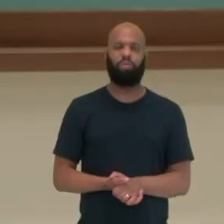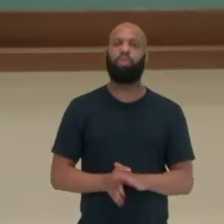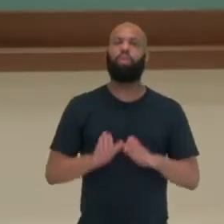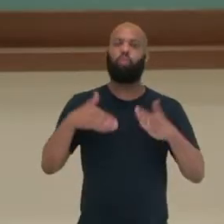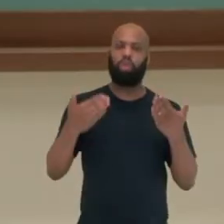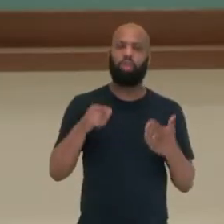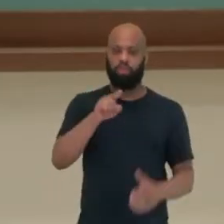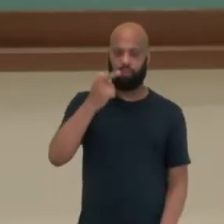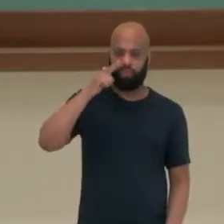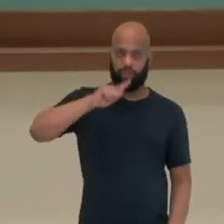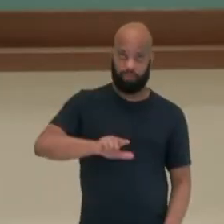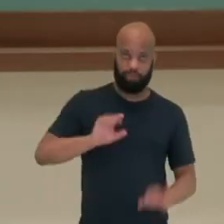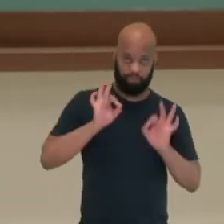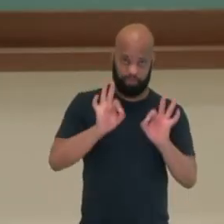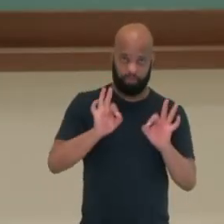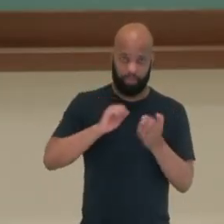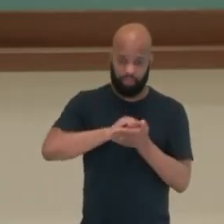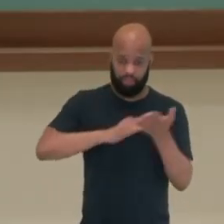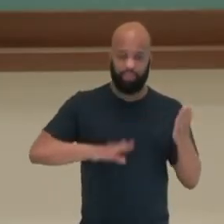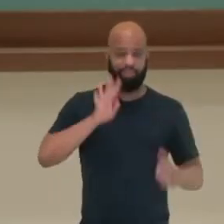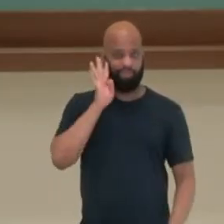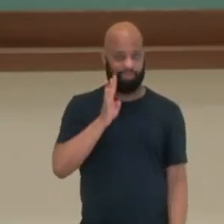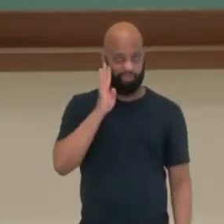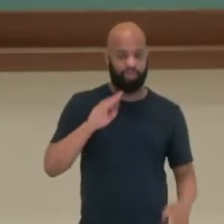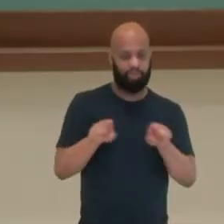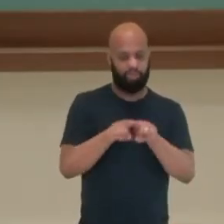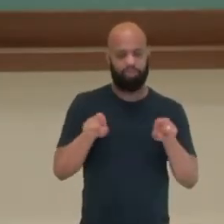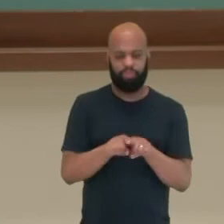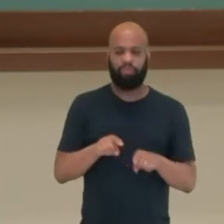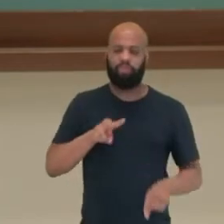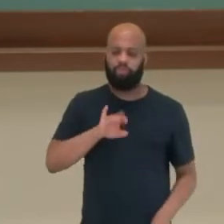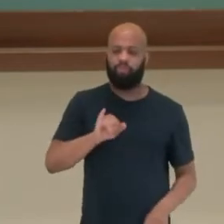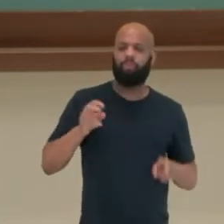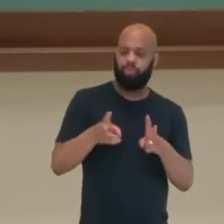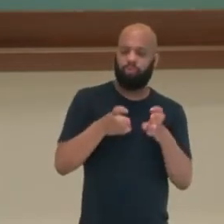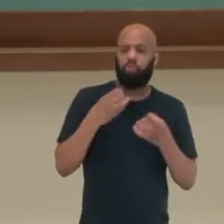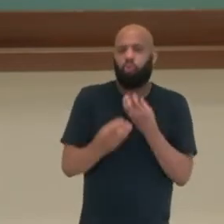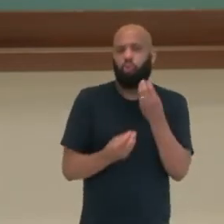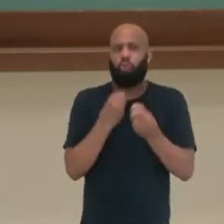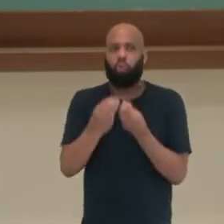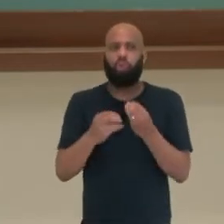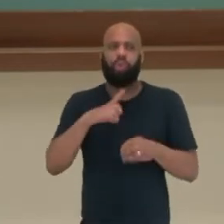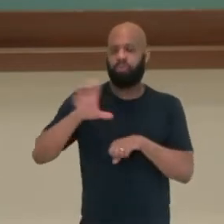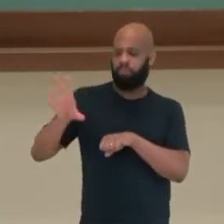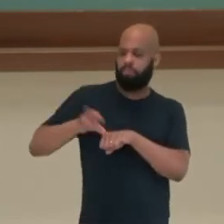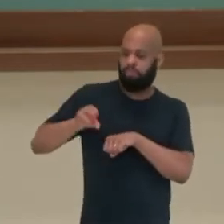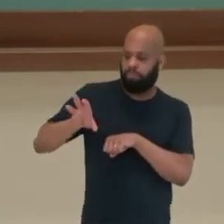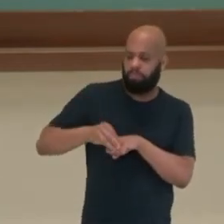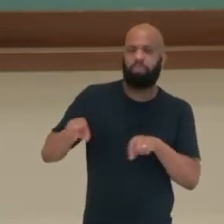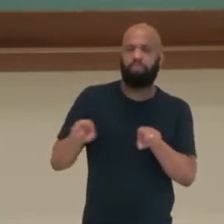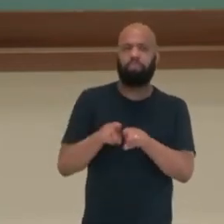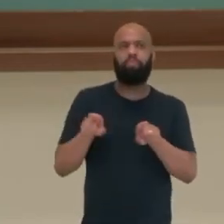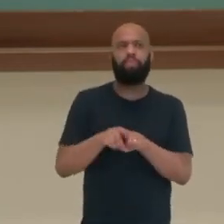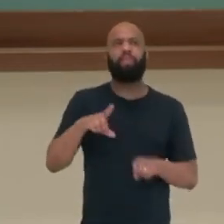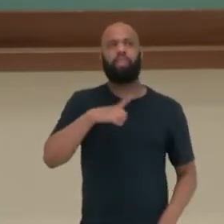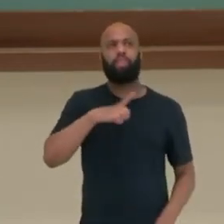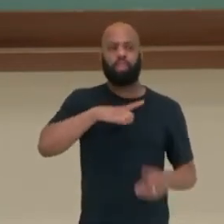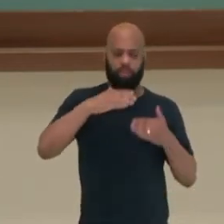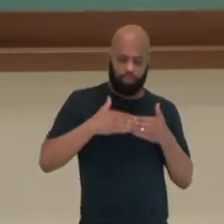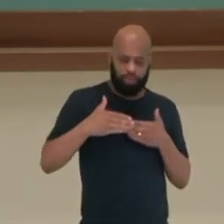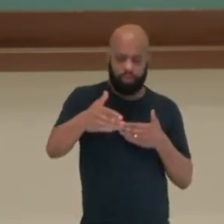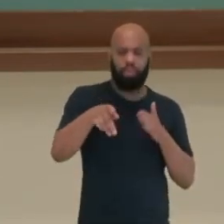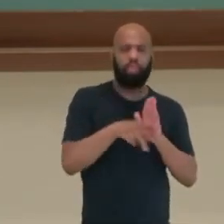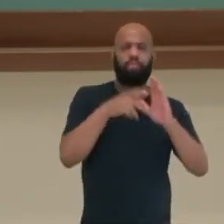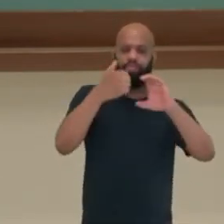E aí, deu certo? Bacana, atividade divertida, para a gente perceber como que o conhecimento ele se dá também